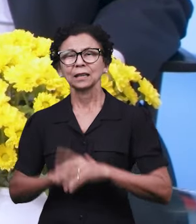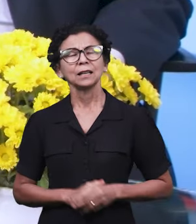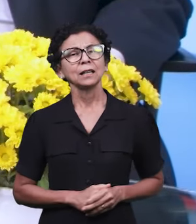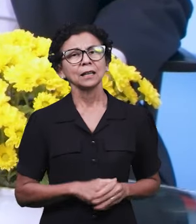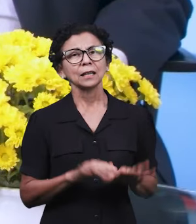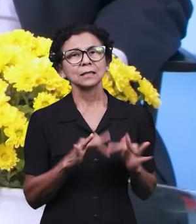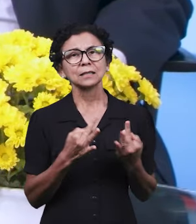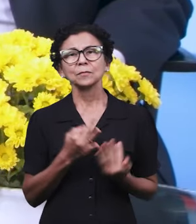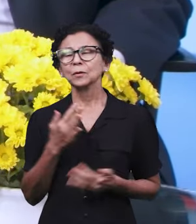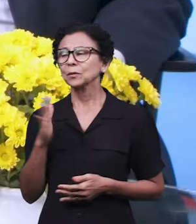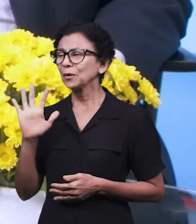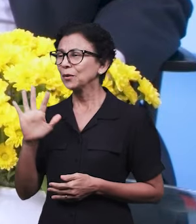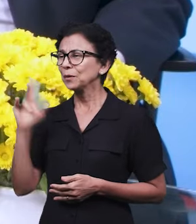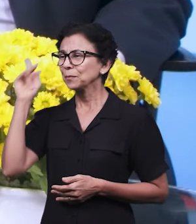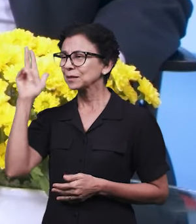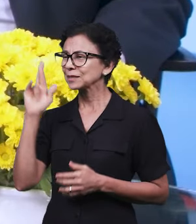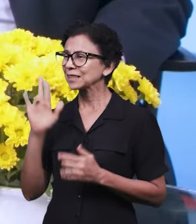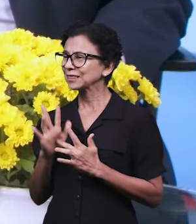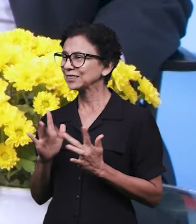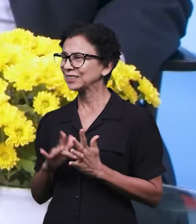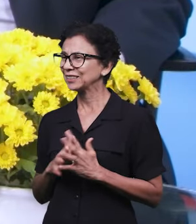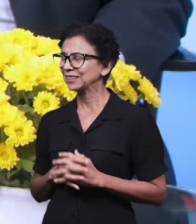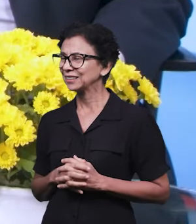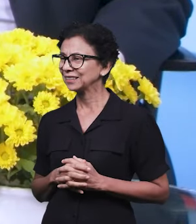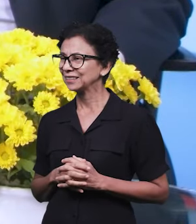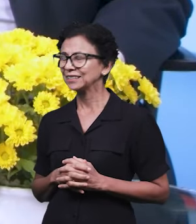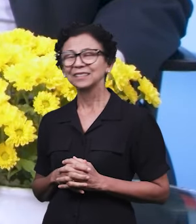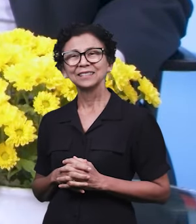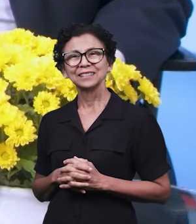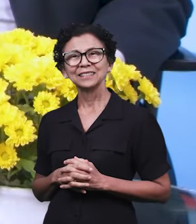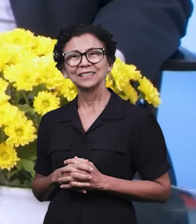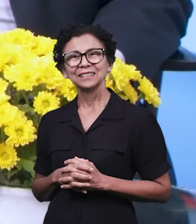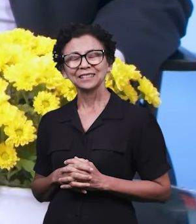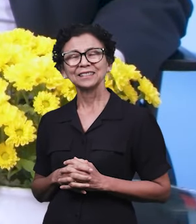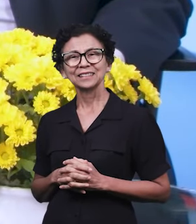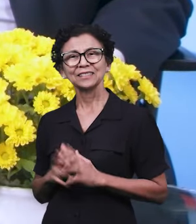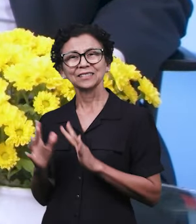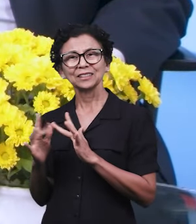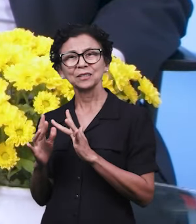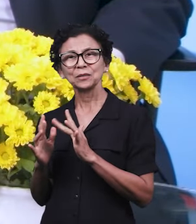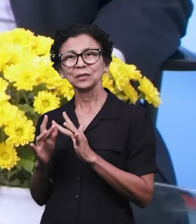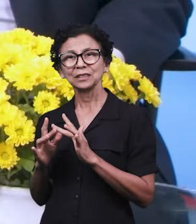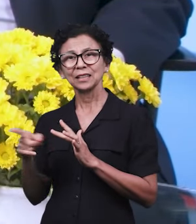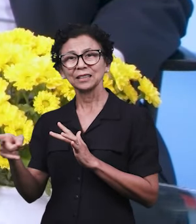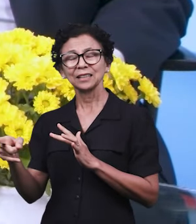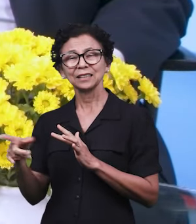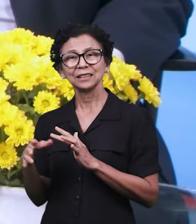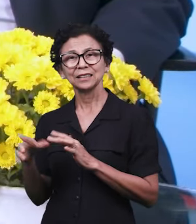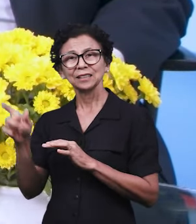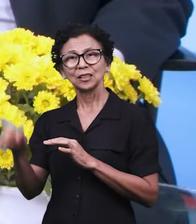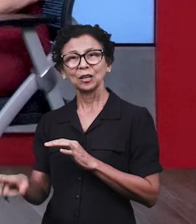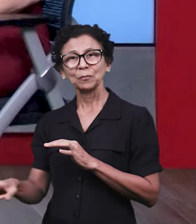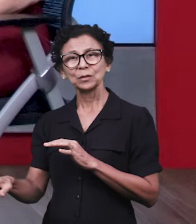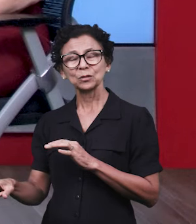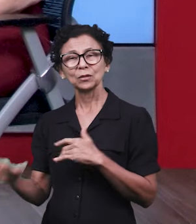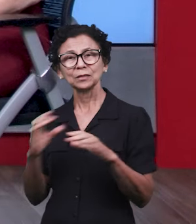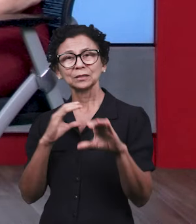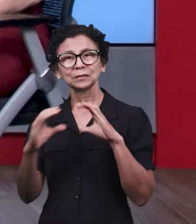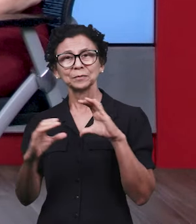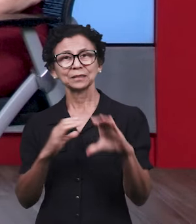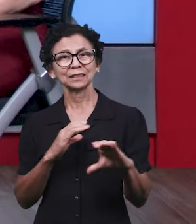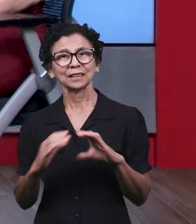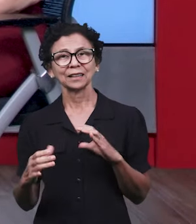Senhor. É você falar. Deixar a pessoa também falar com você. A própria pessoa vai falar, o jovem vai se comunicar com